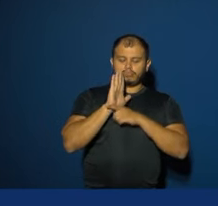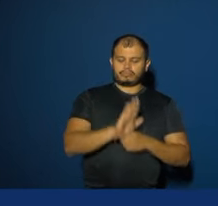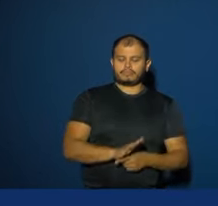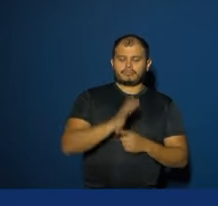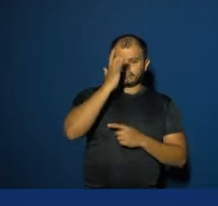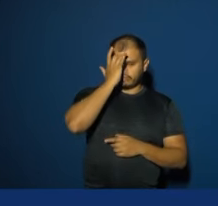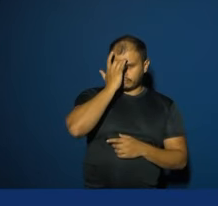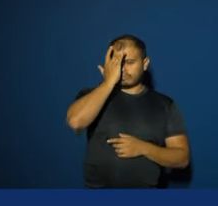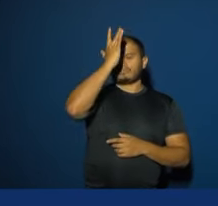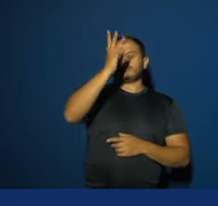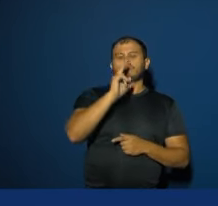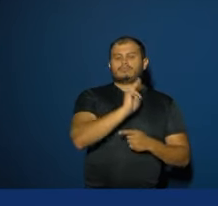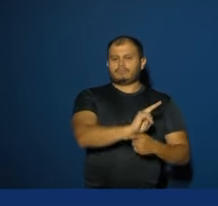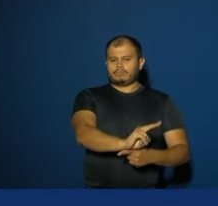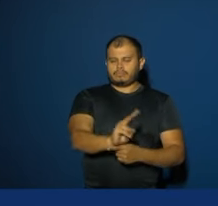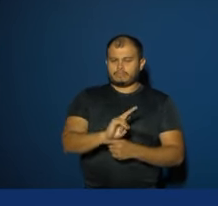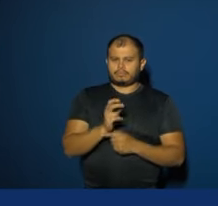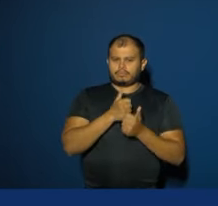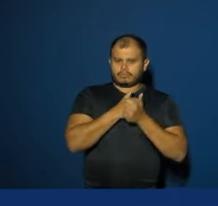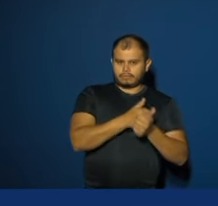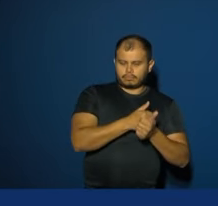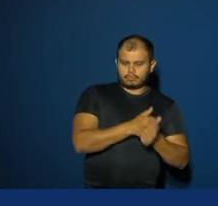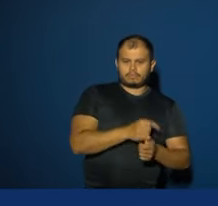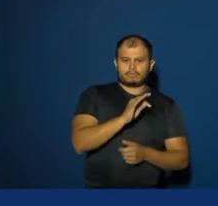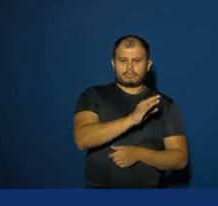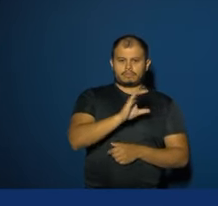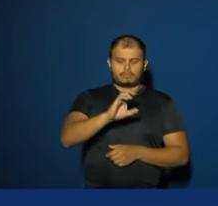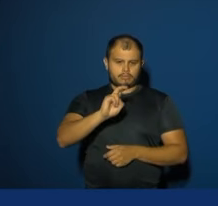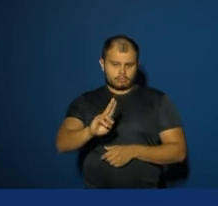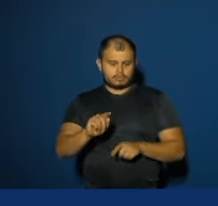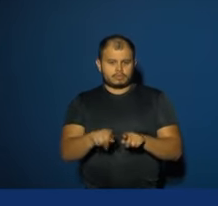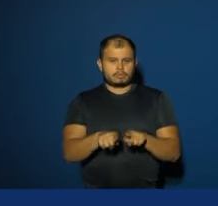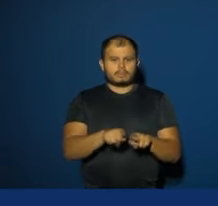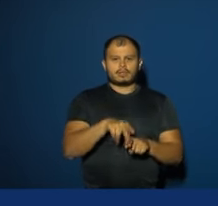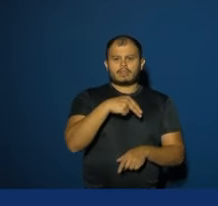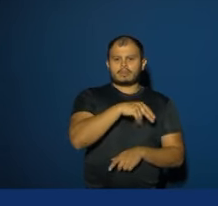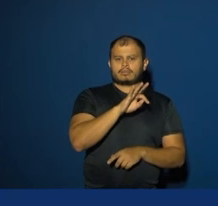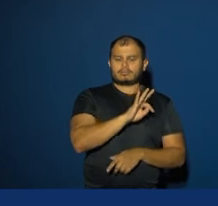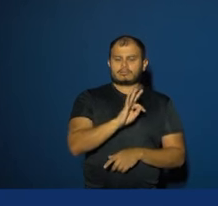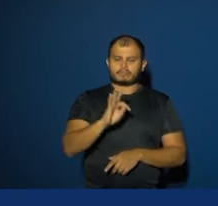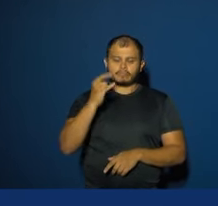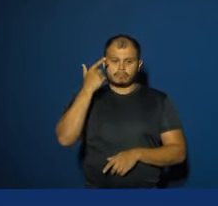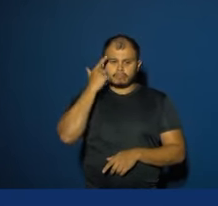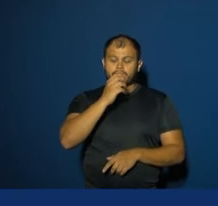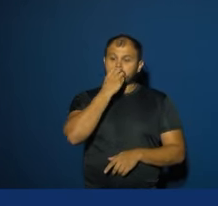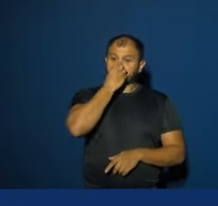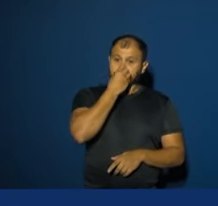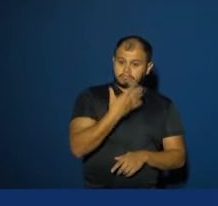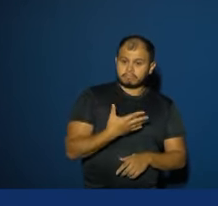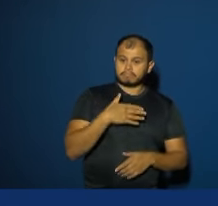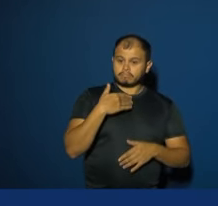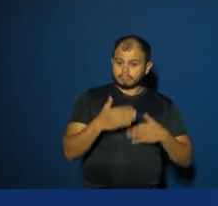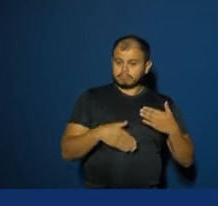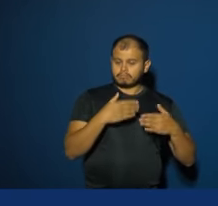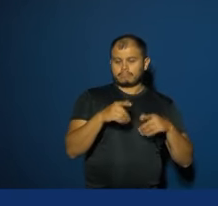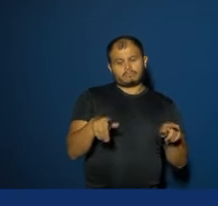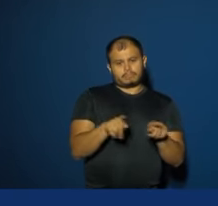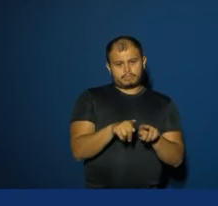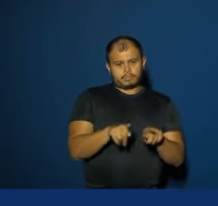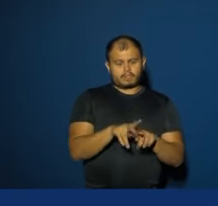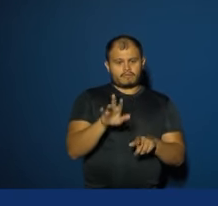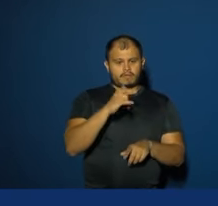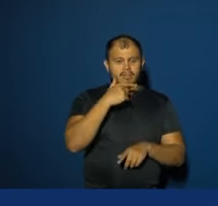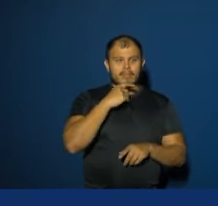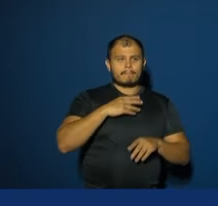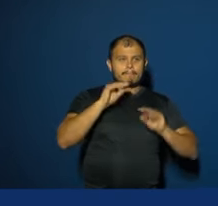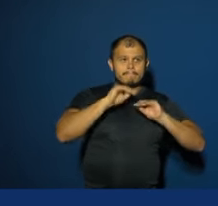fiscalização o acompanhamento tanto do TCU quanto da da ntt para o bom cumprimento por um lado e por outro lado vai dar